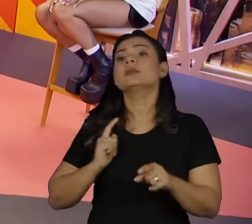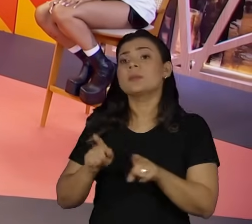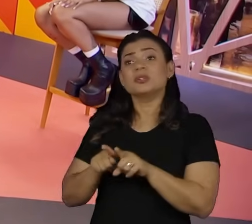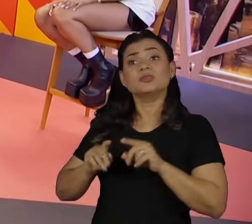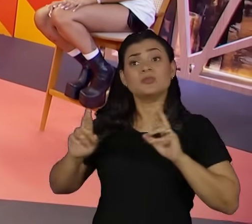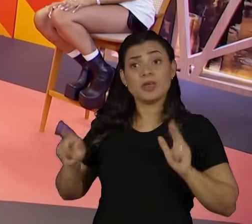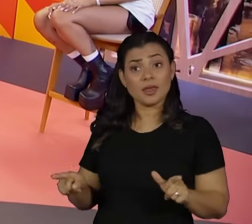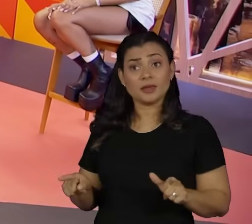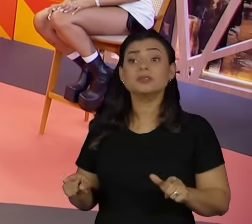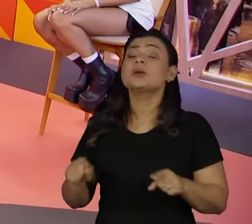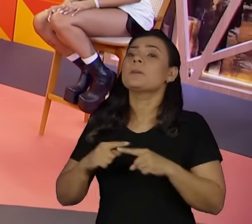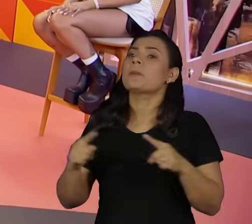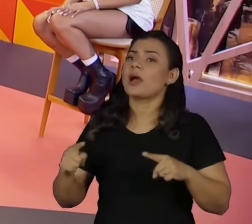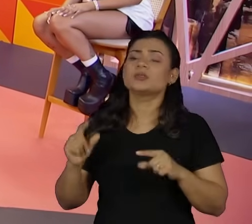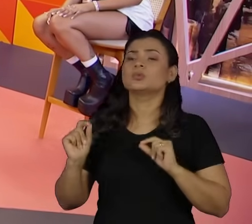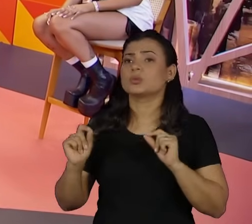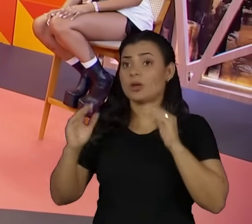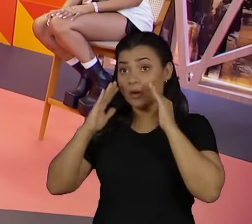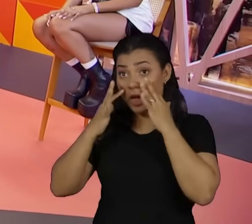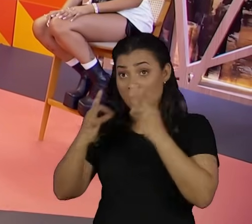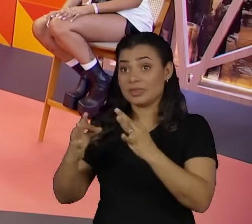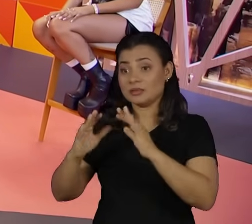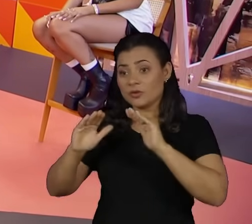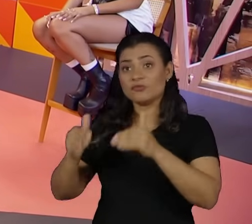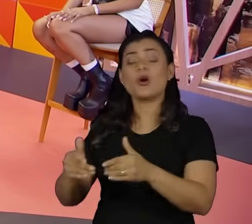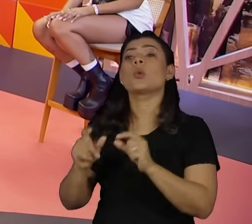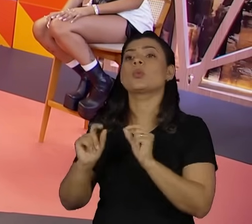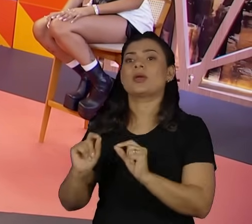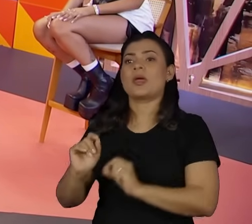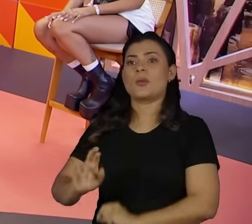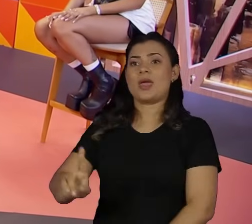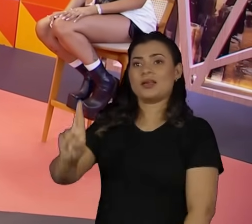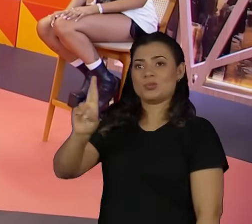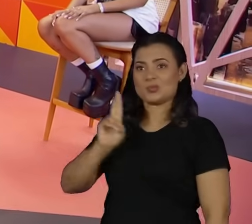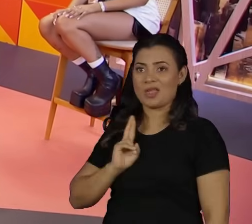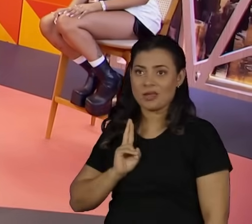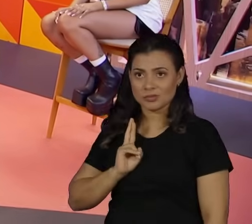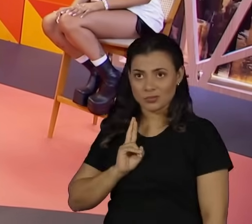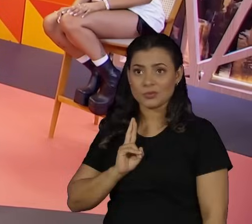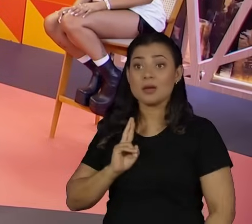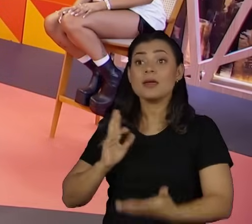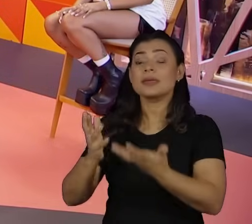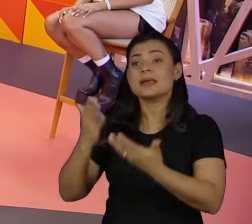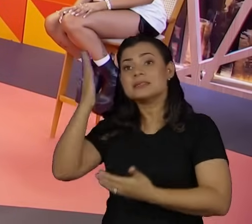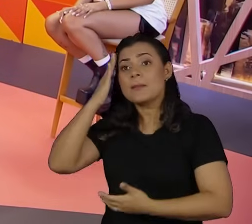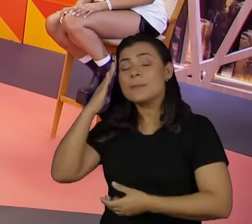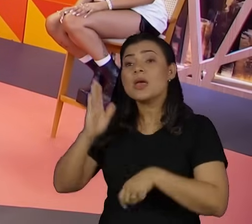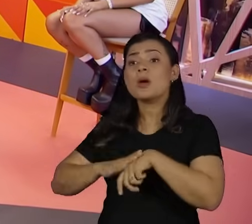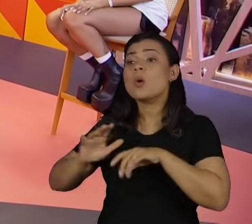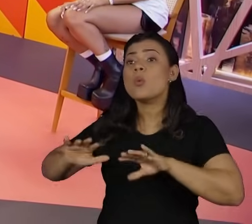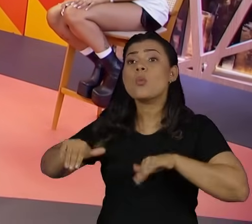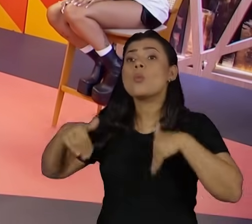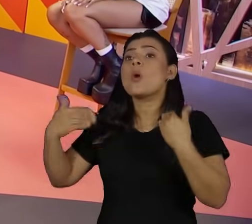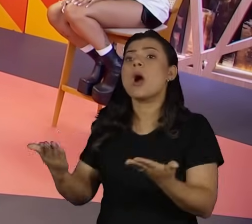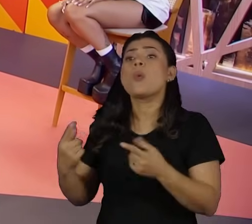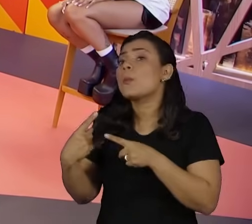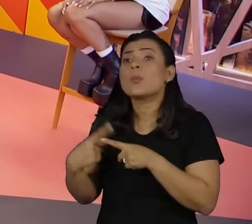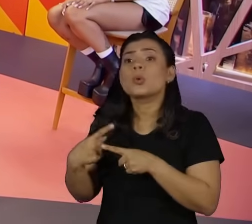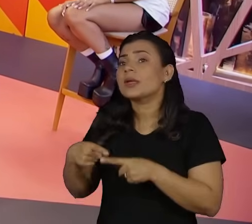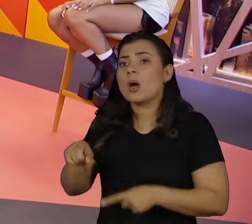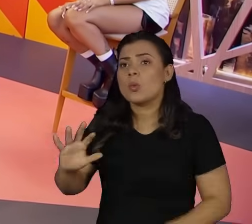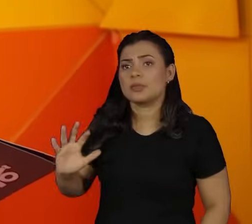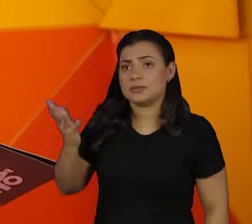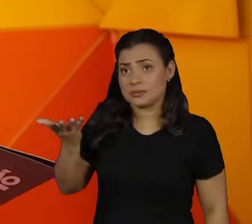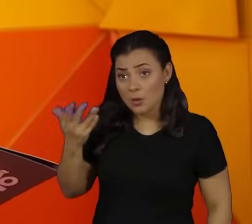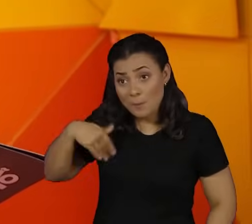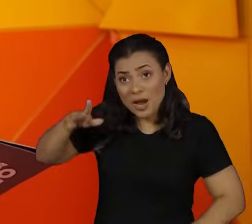vai cuidar do efeito. A gente quer chegar na raiz da questão, na causa. Na causa,